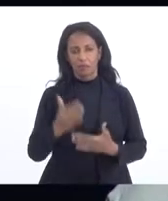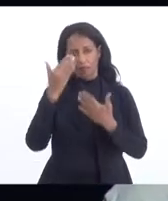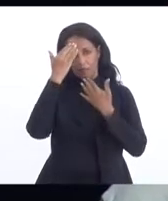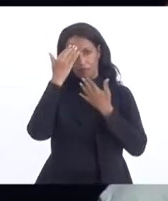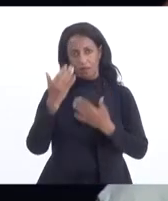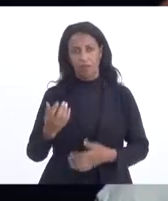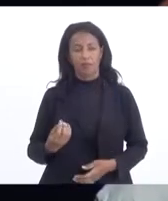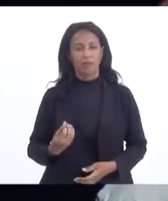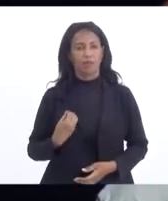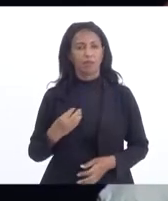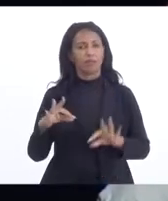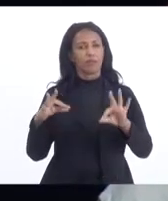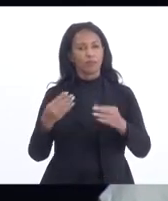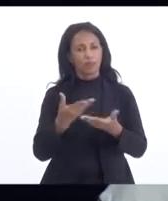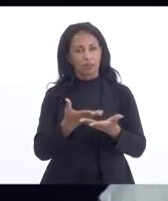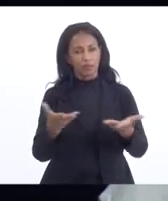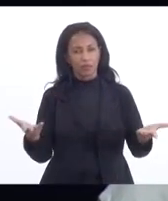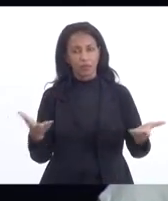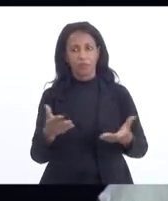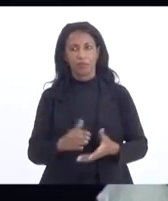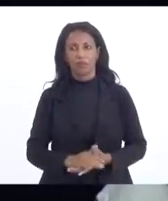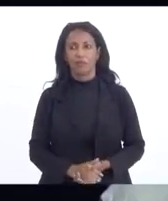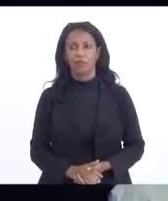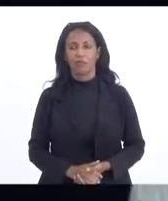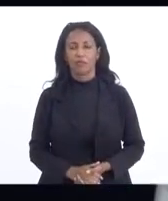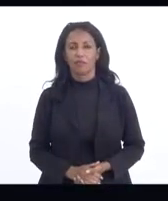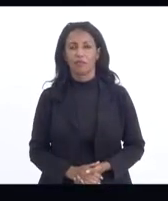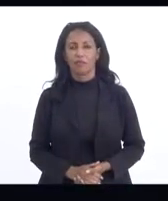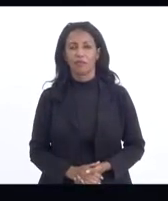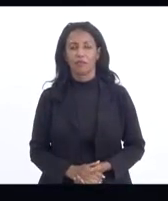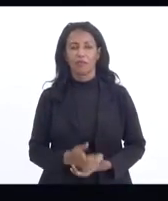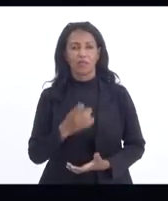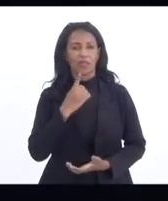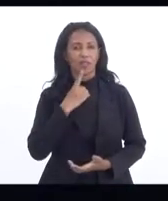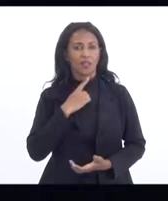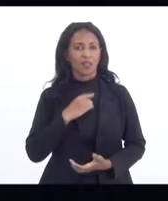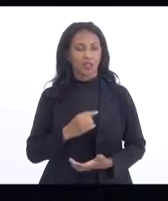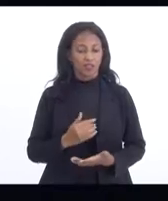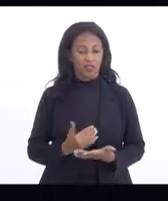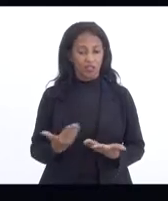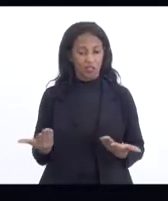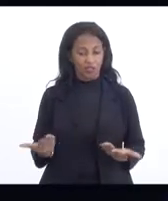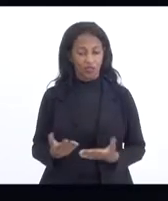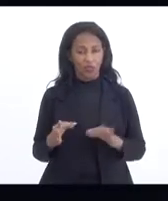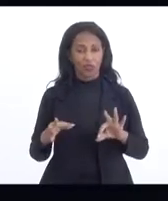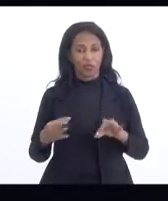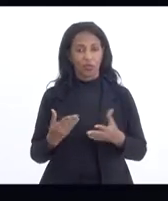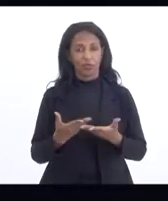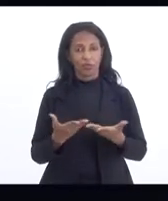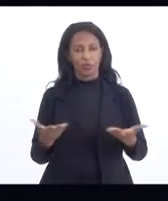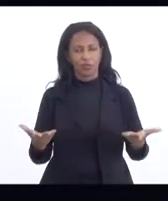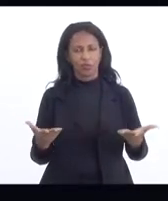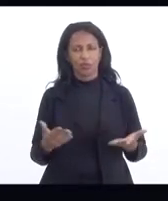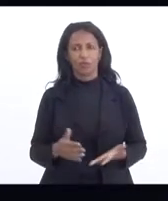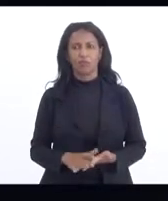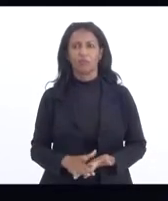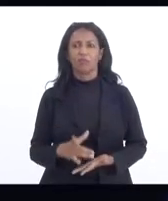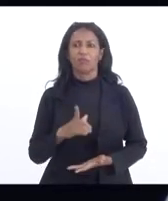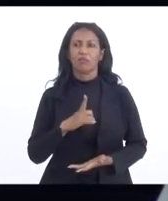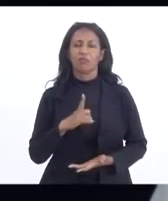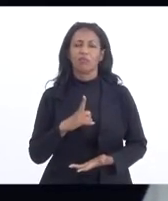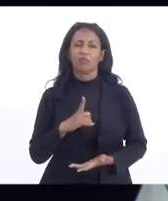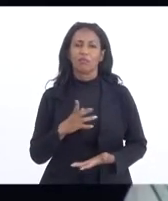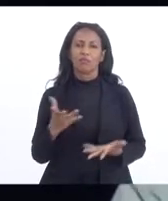agradecer a presença de todos vocês, desejar desde já a todos vocês que tenham